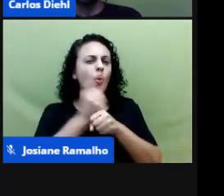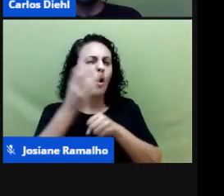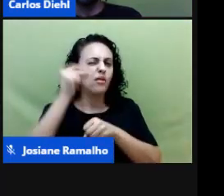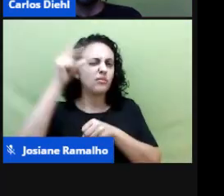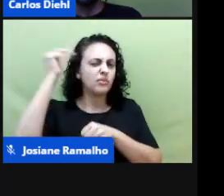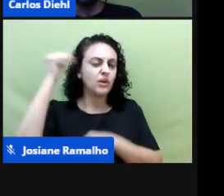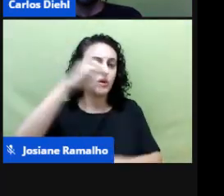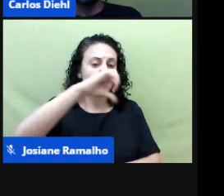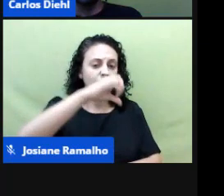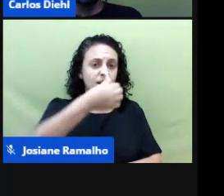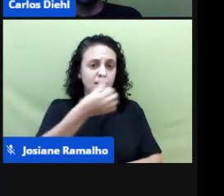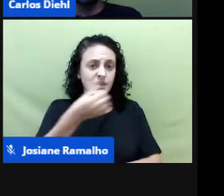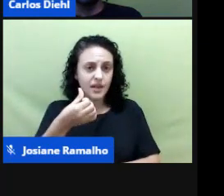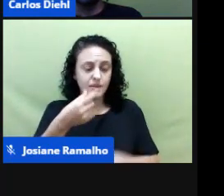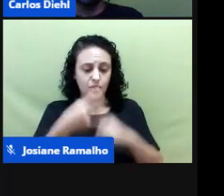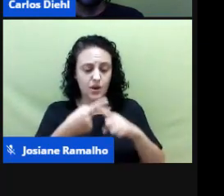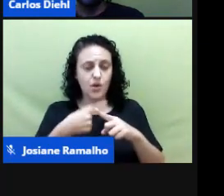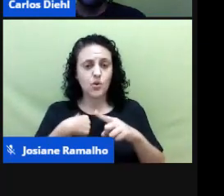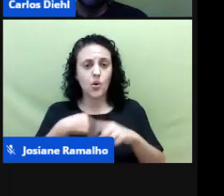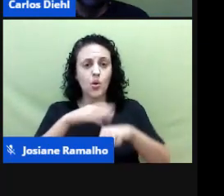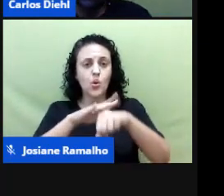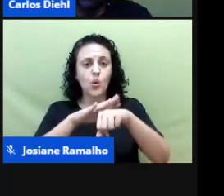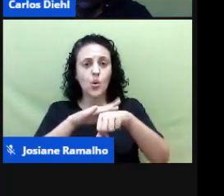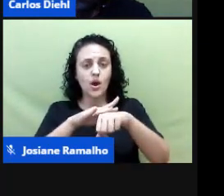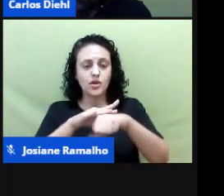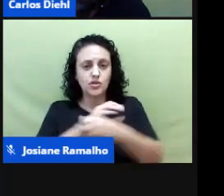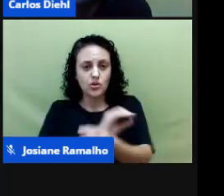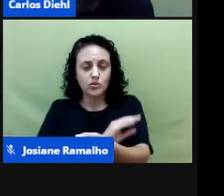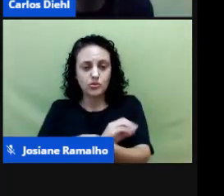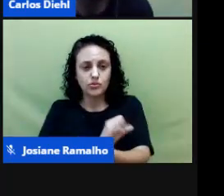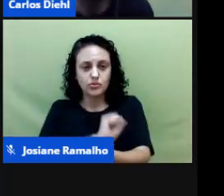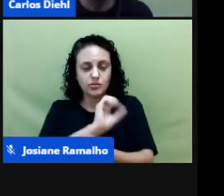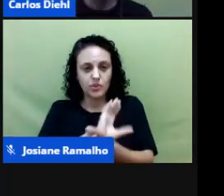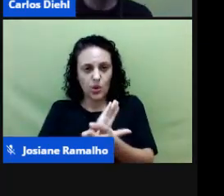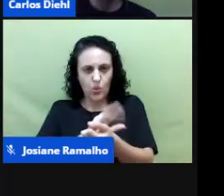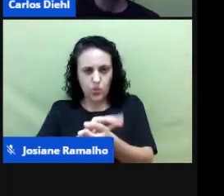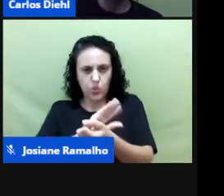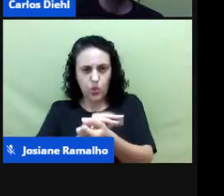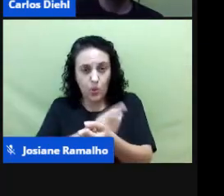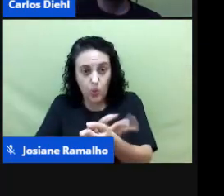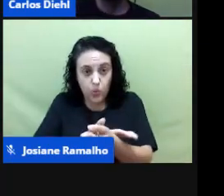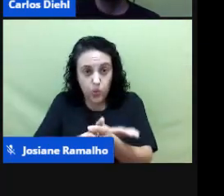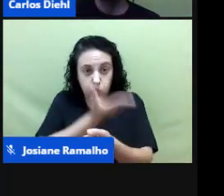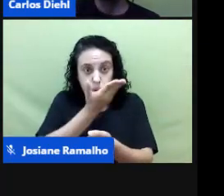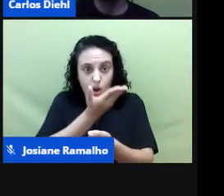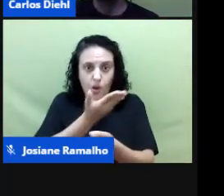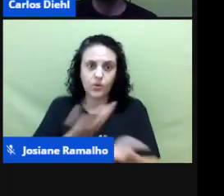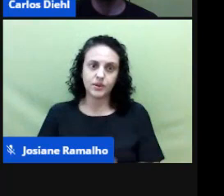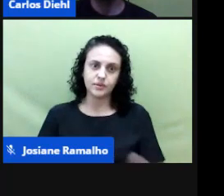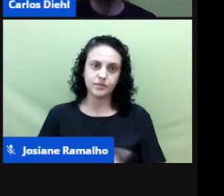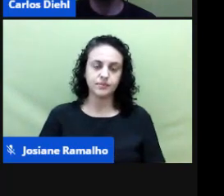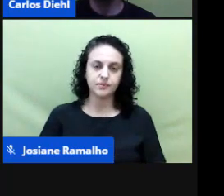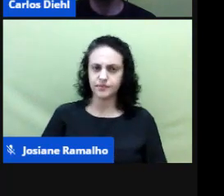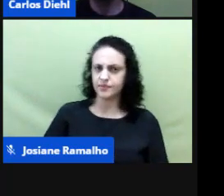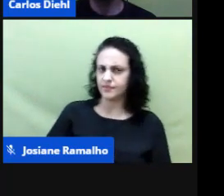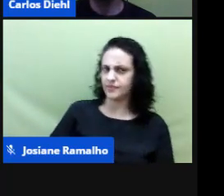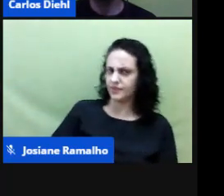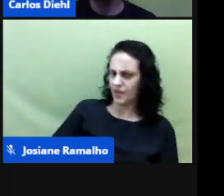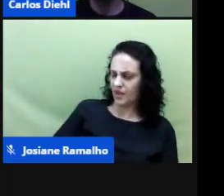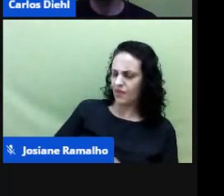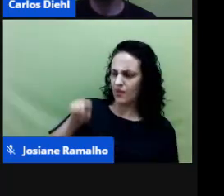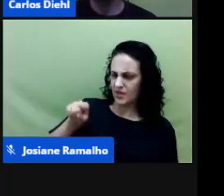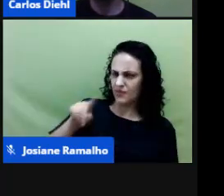causa das artérias. Você foi preso na cadeira de roda? Na cadeira de roda. A defensora pública